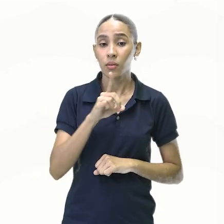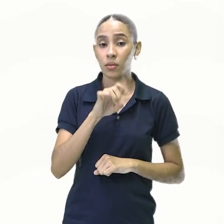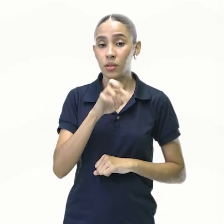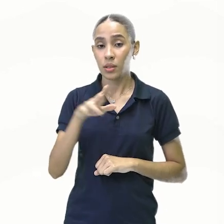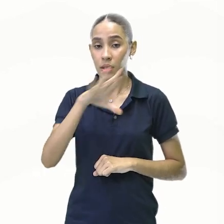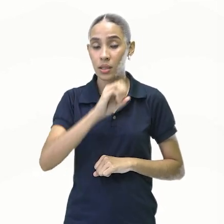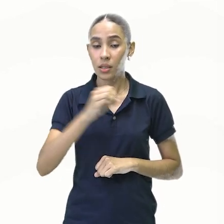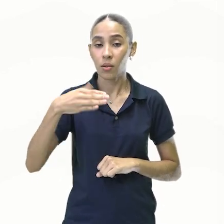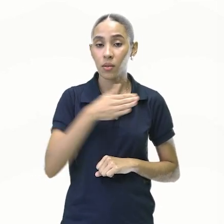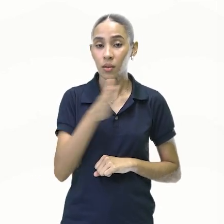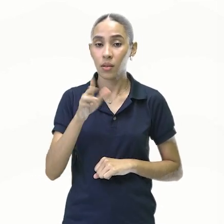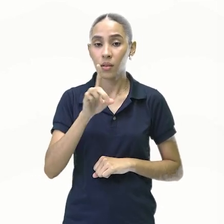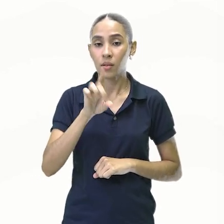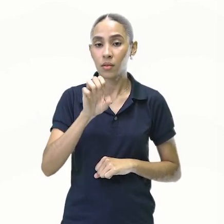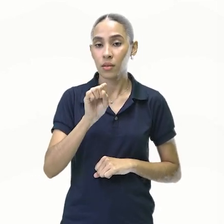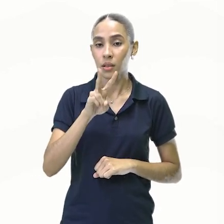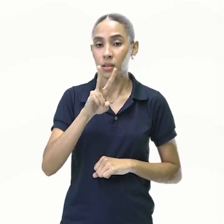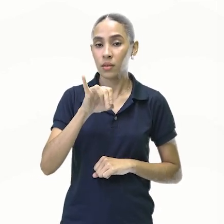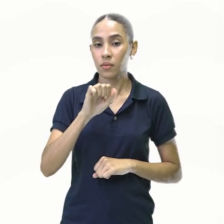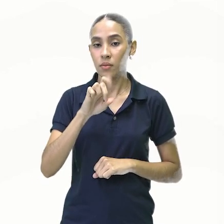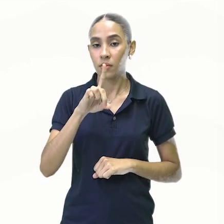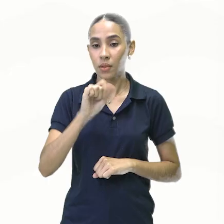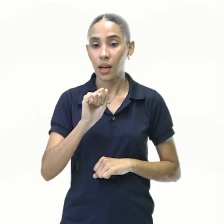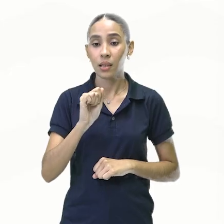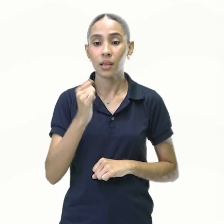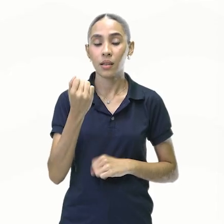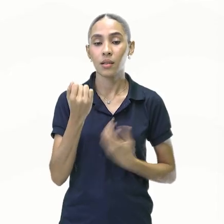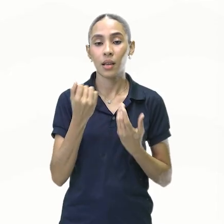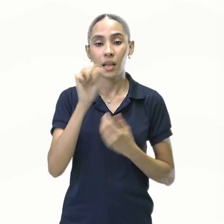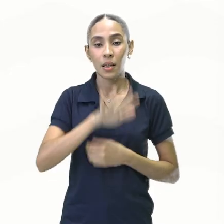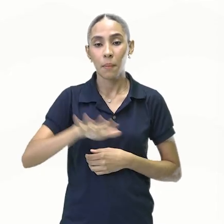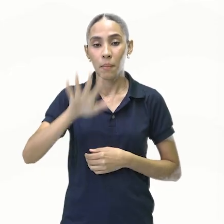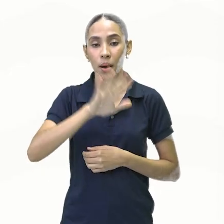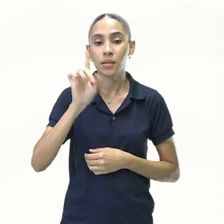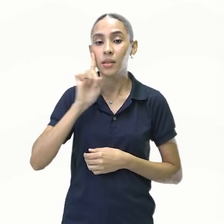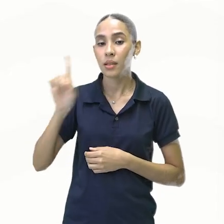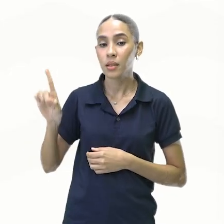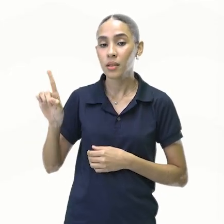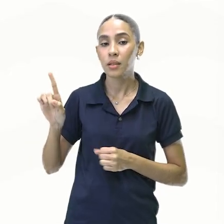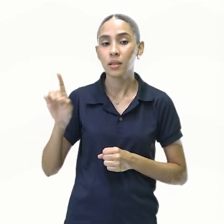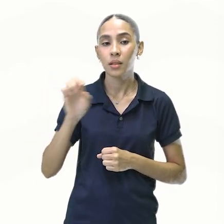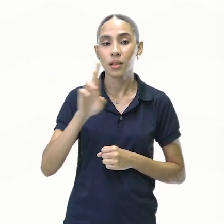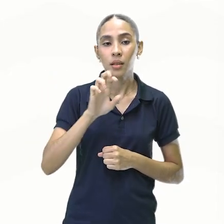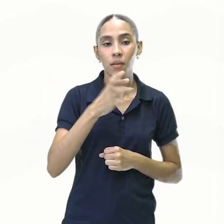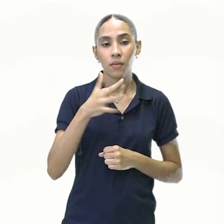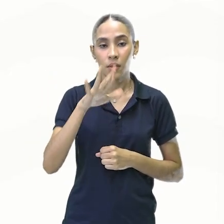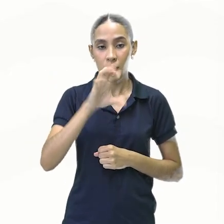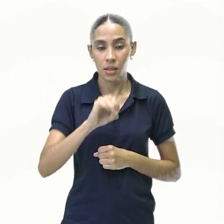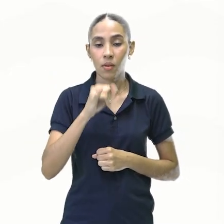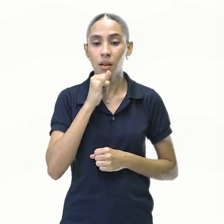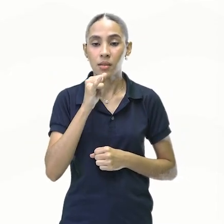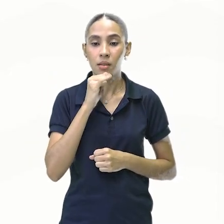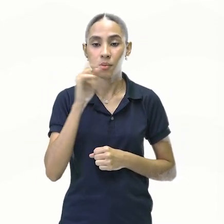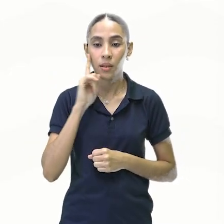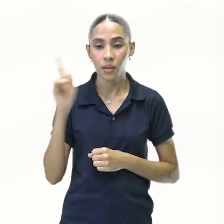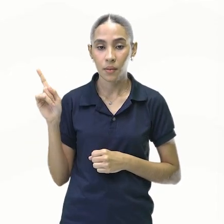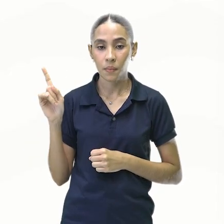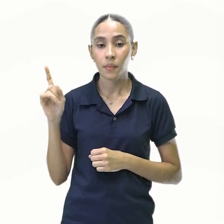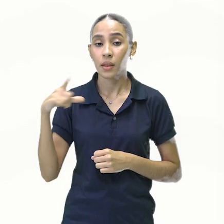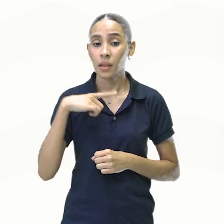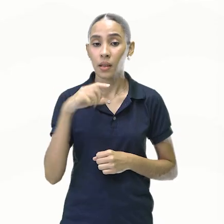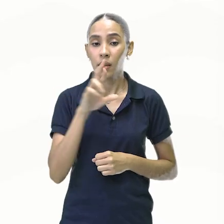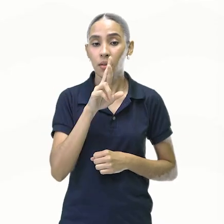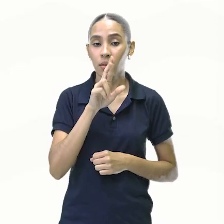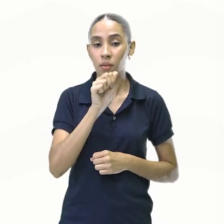desviada. E aí, na imagem, a gente tem como é que acontece a refração, pessoal, nesse esquema. Veja só, nós temos aqui o raio